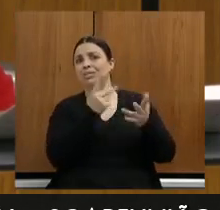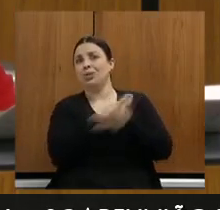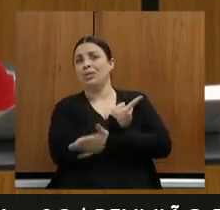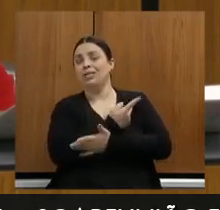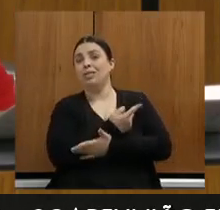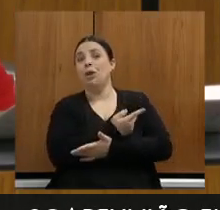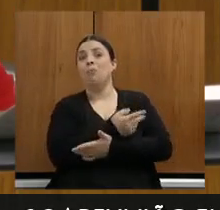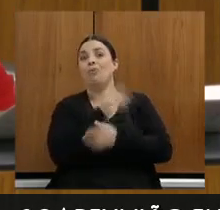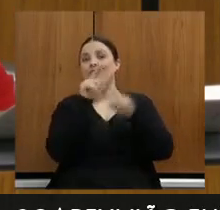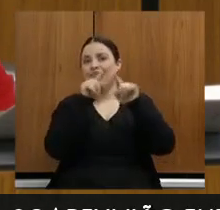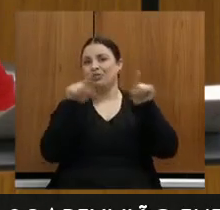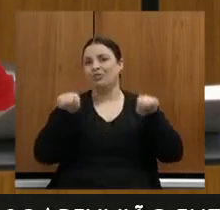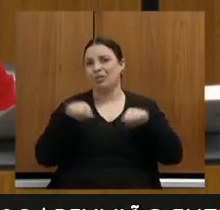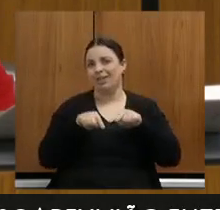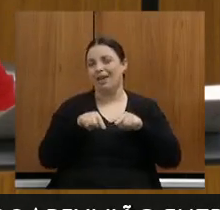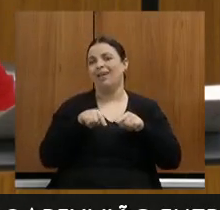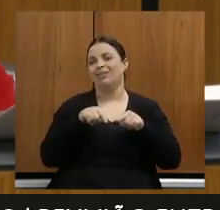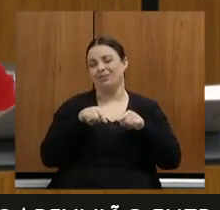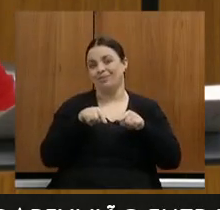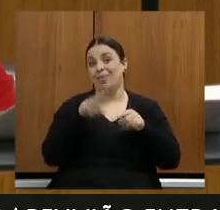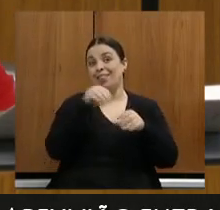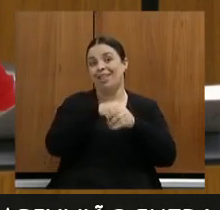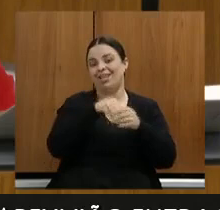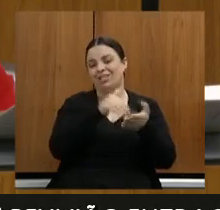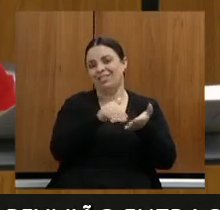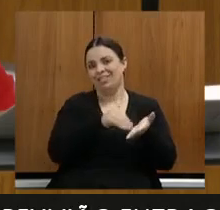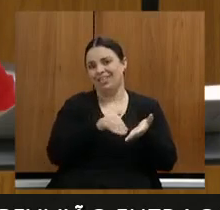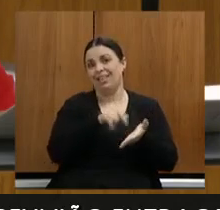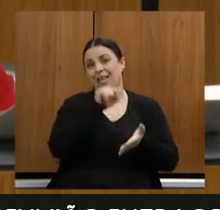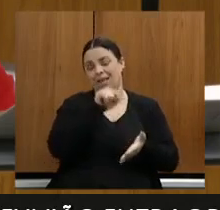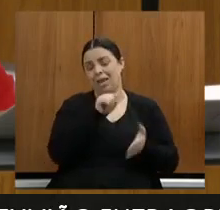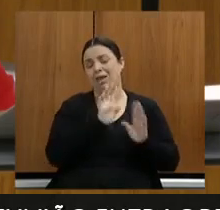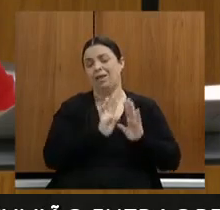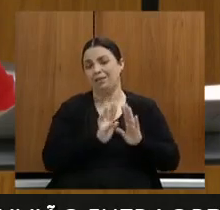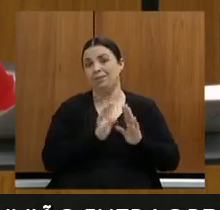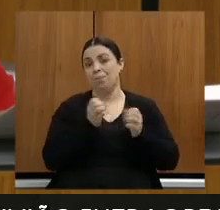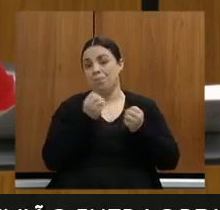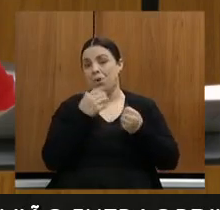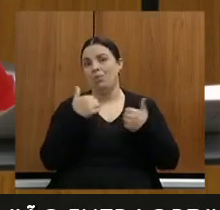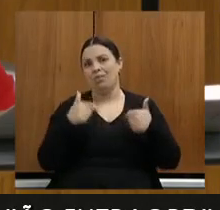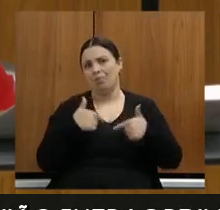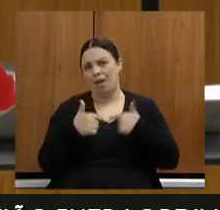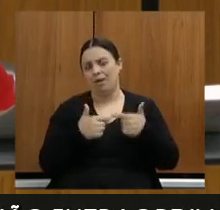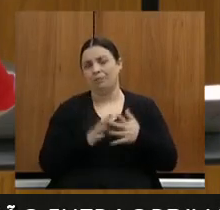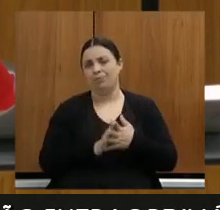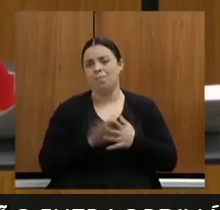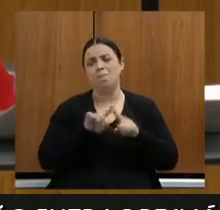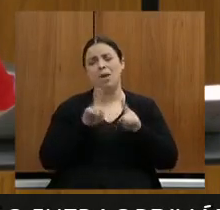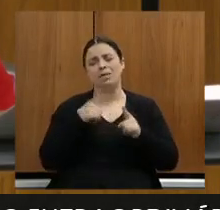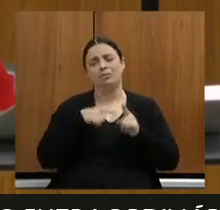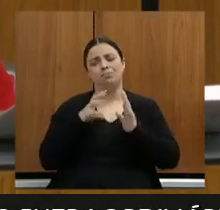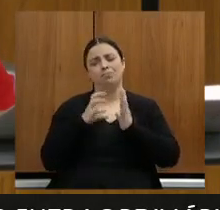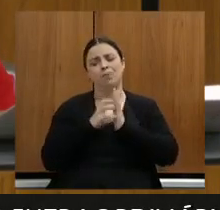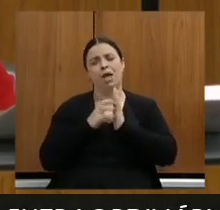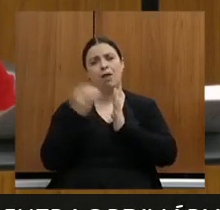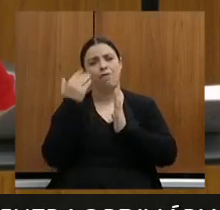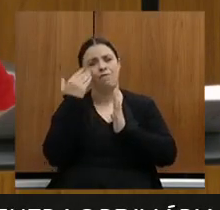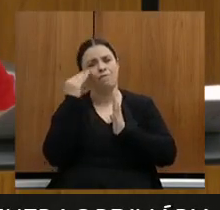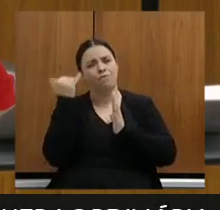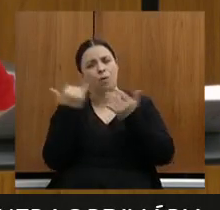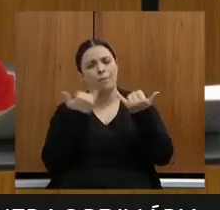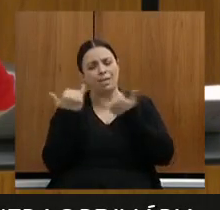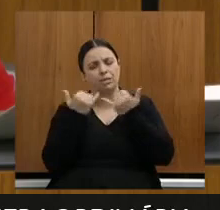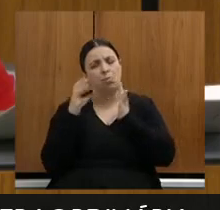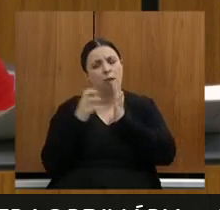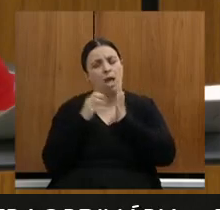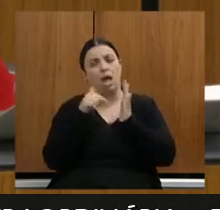estes servidores a eu tenho os dados de que no último período 2020/2021 com plano de demissão